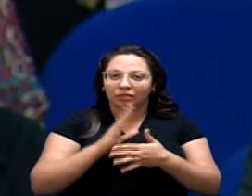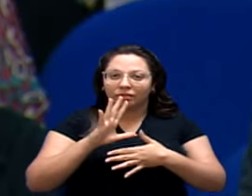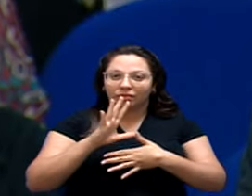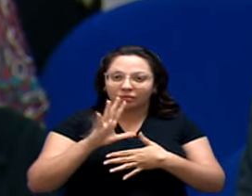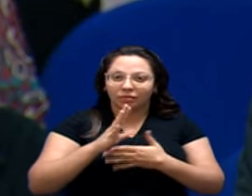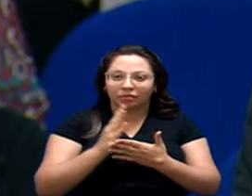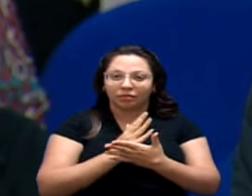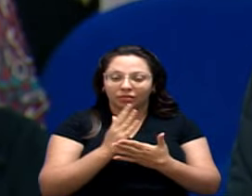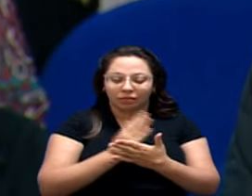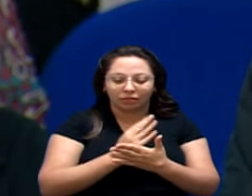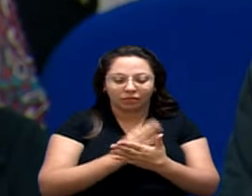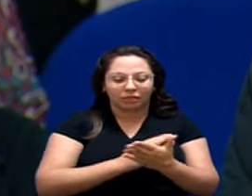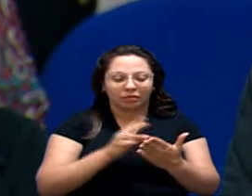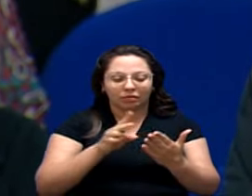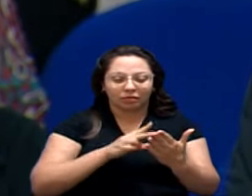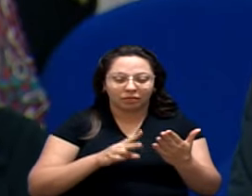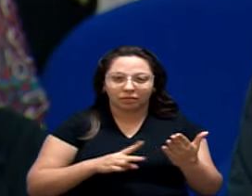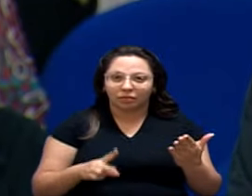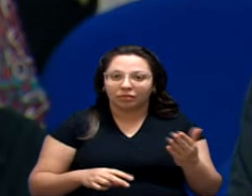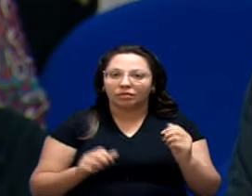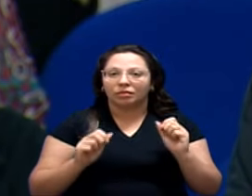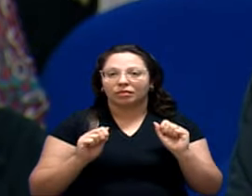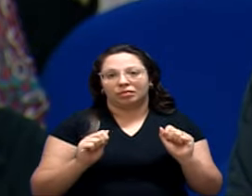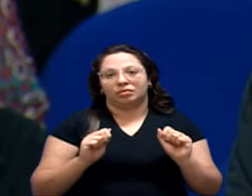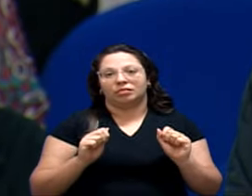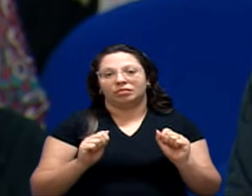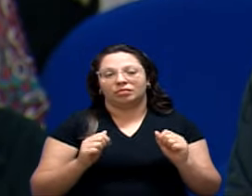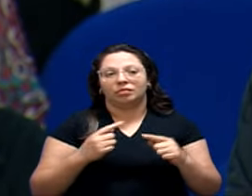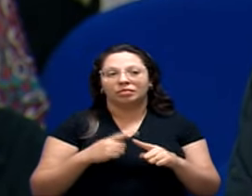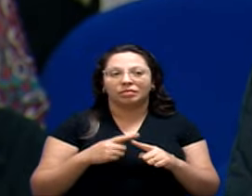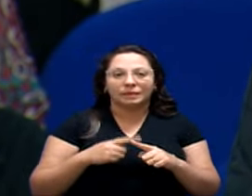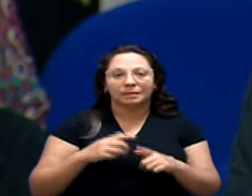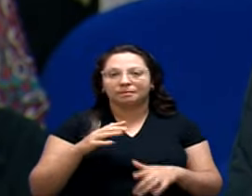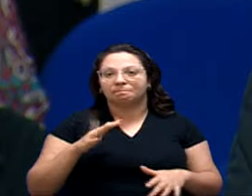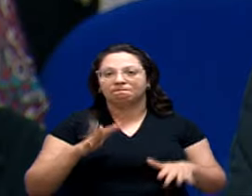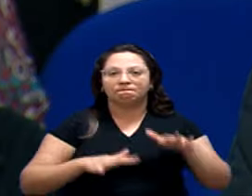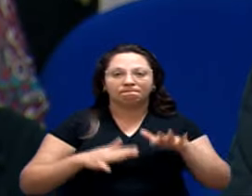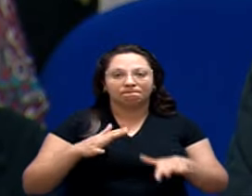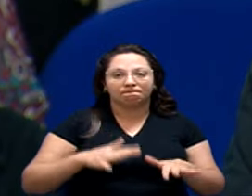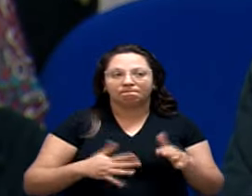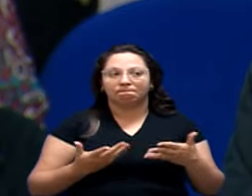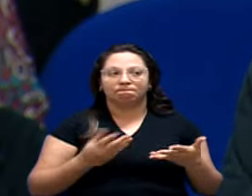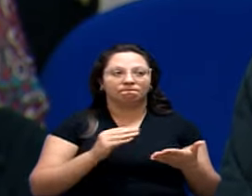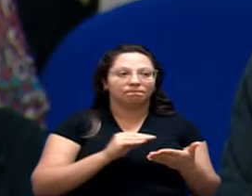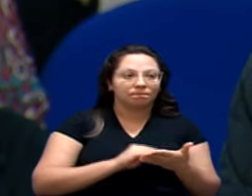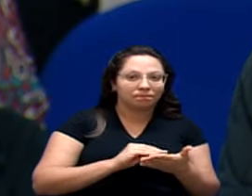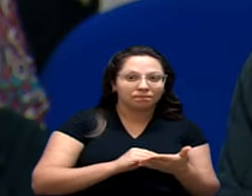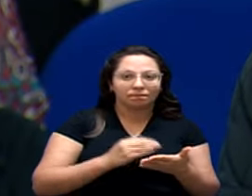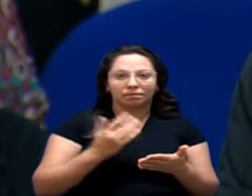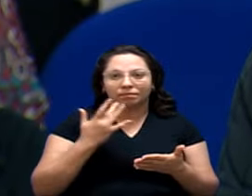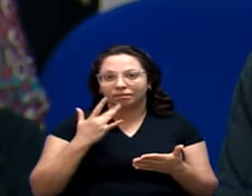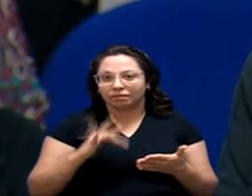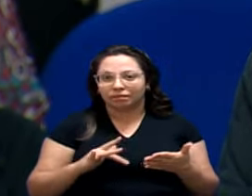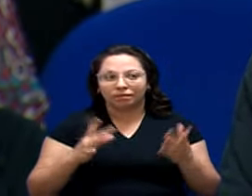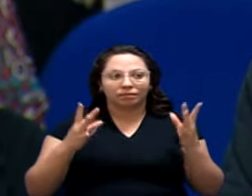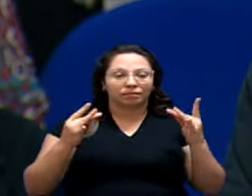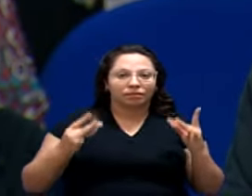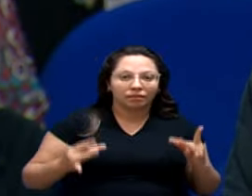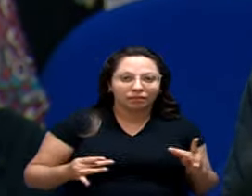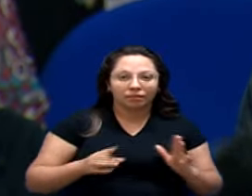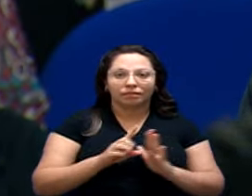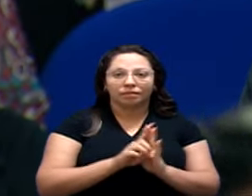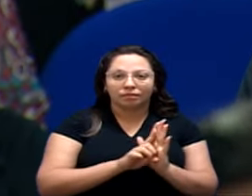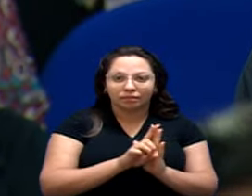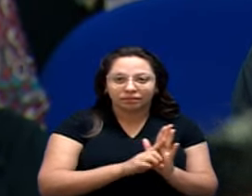que tá sendo proposto porque uma coisa sem a outra acaba ficando faltando os os pontos de detalhe para que a gente